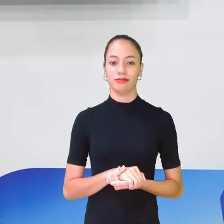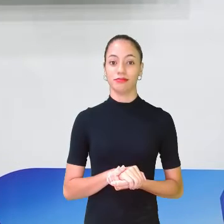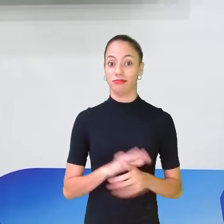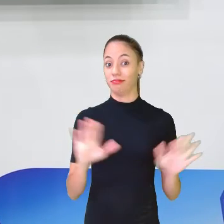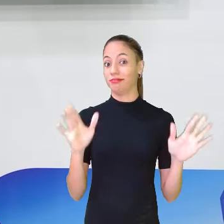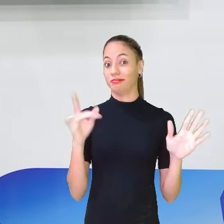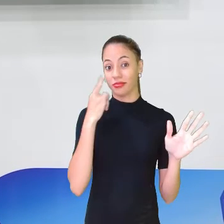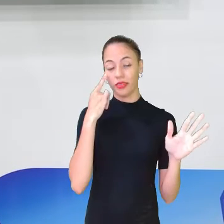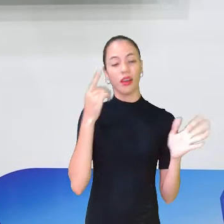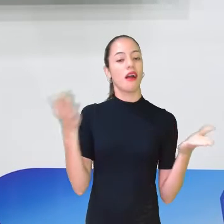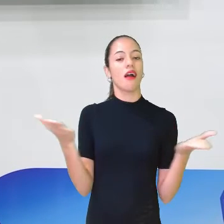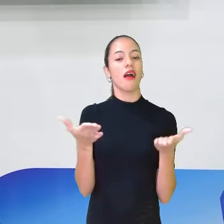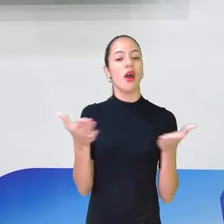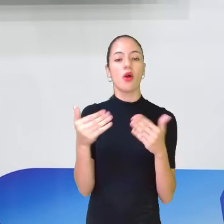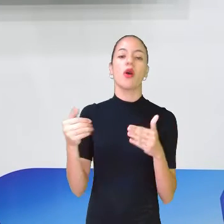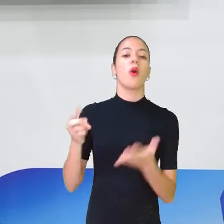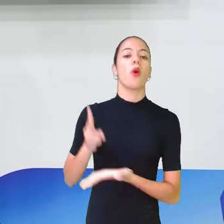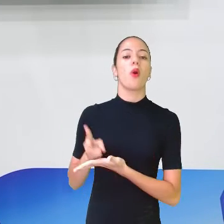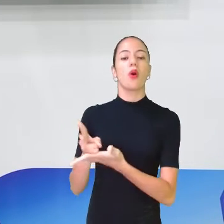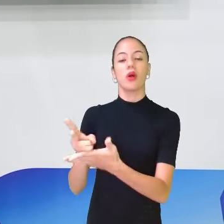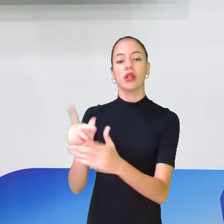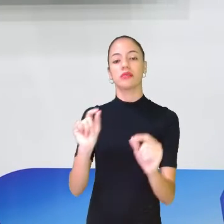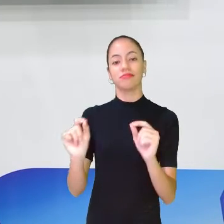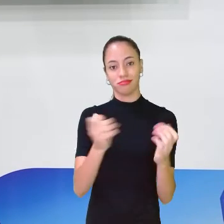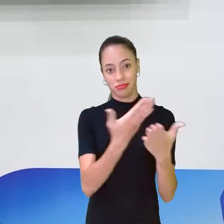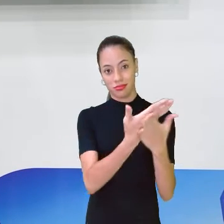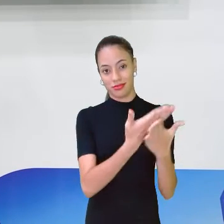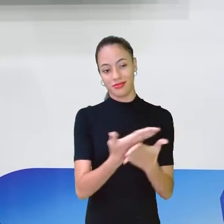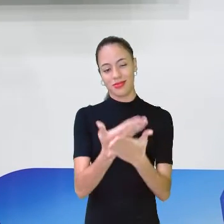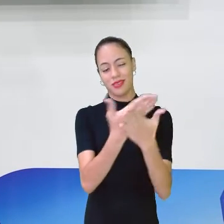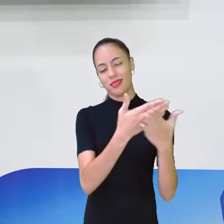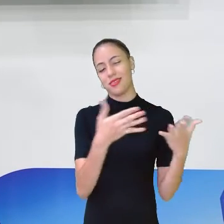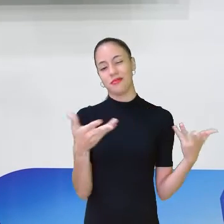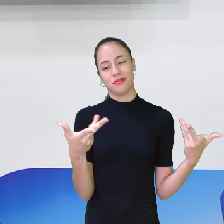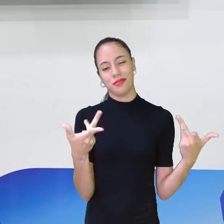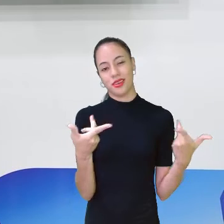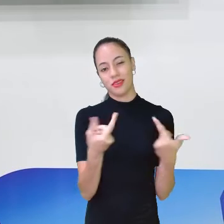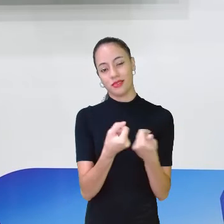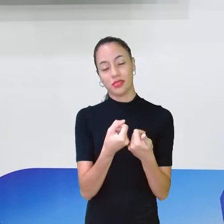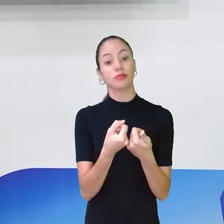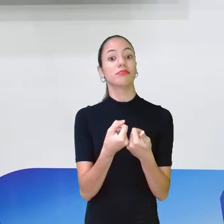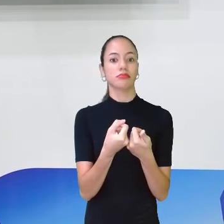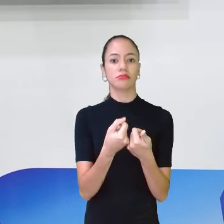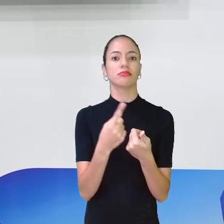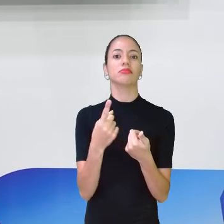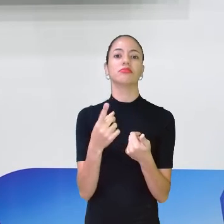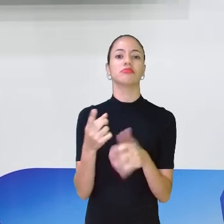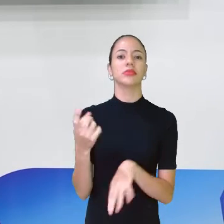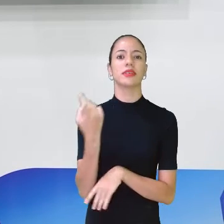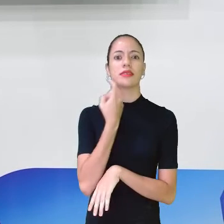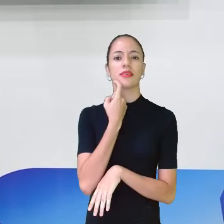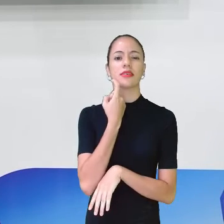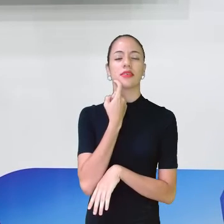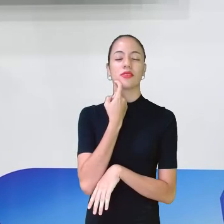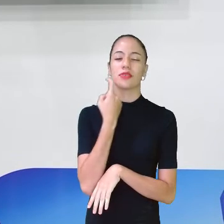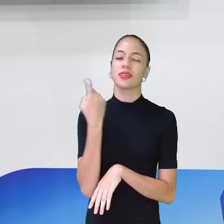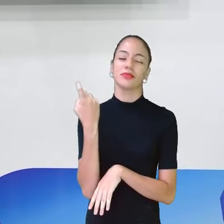Vamos aqui agora dando sequência às nossas aulas, maravilhosa, mais uma